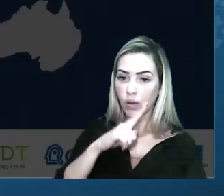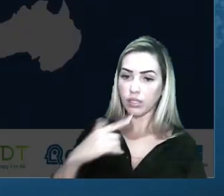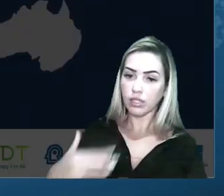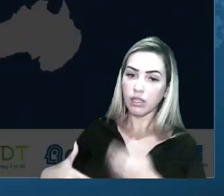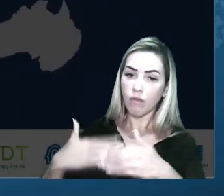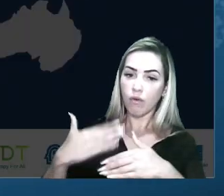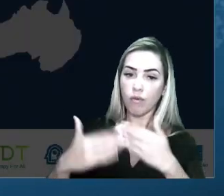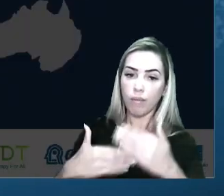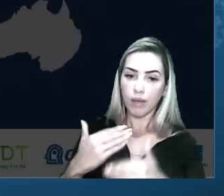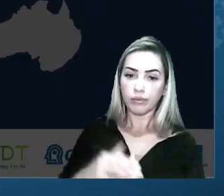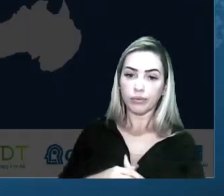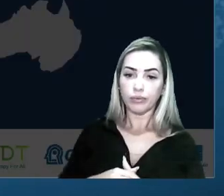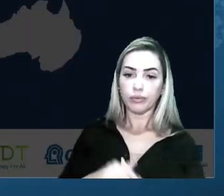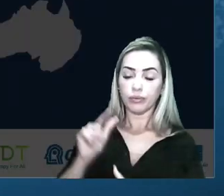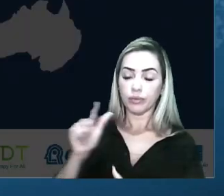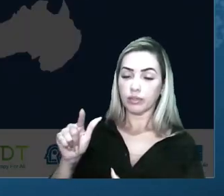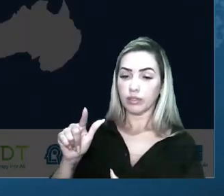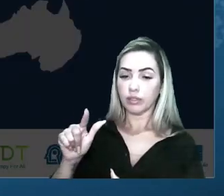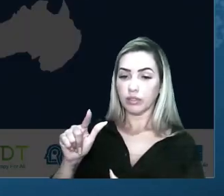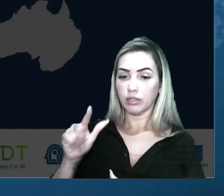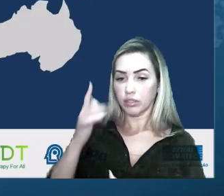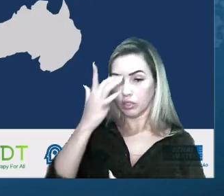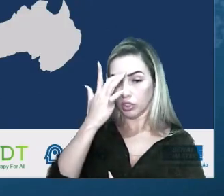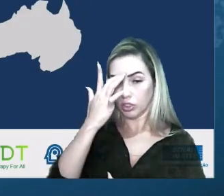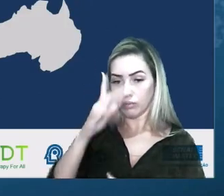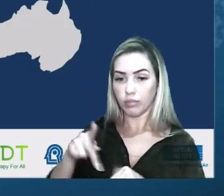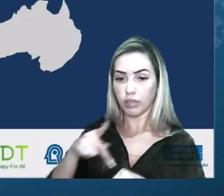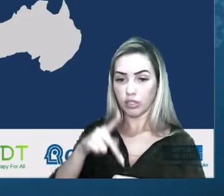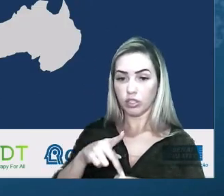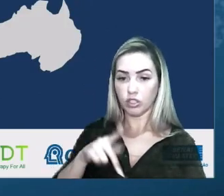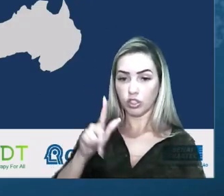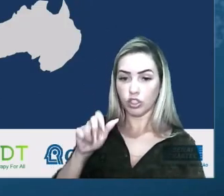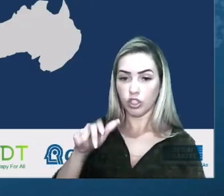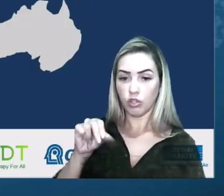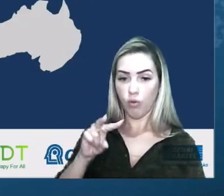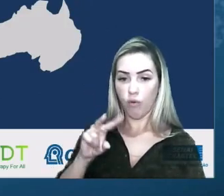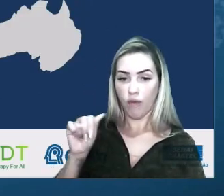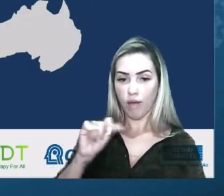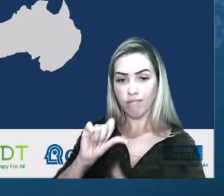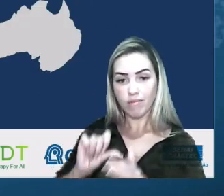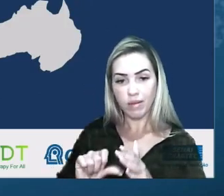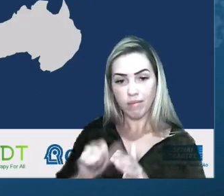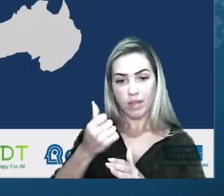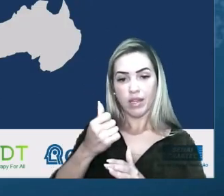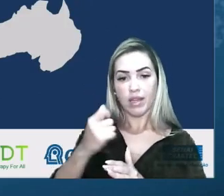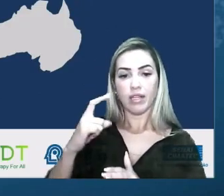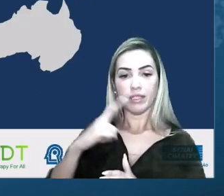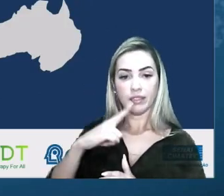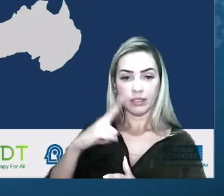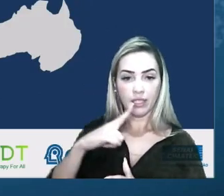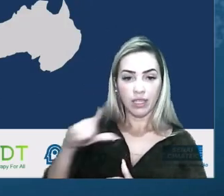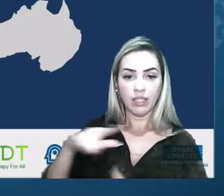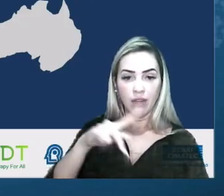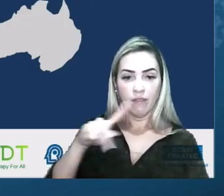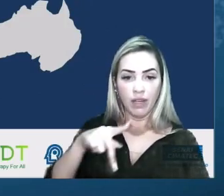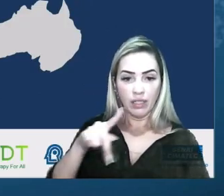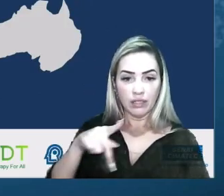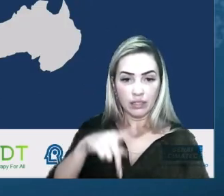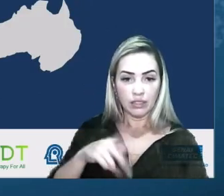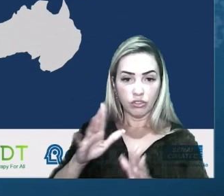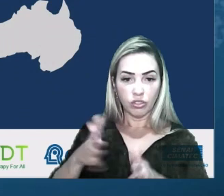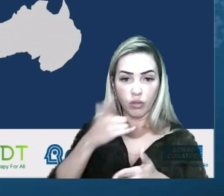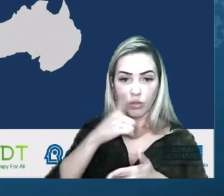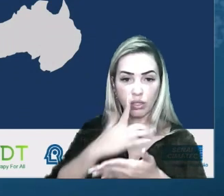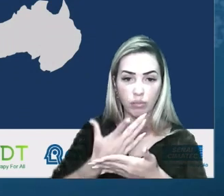Índia, através da Genova, foi a primeira já a ter essa vacina aprovada lá na